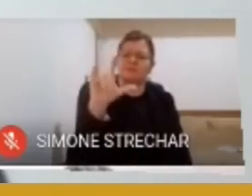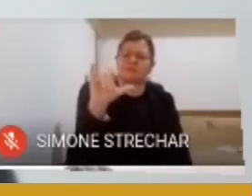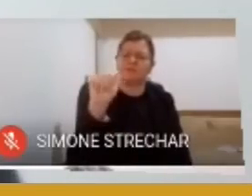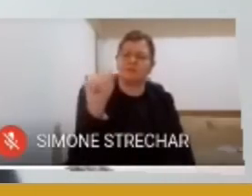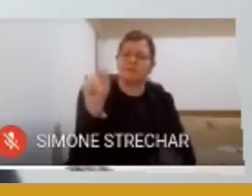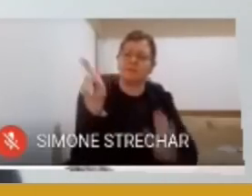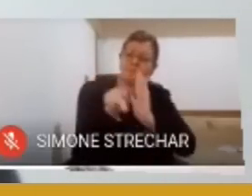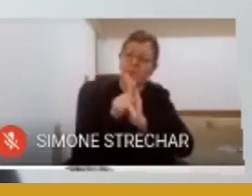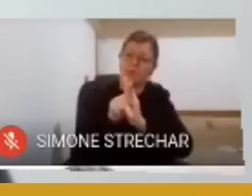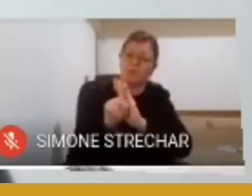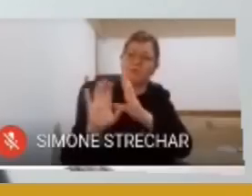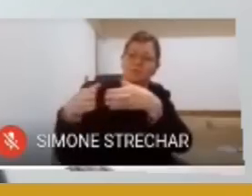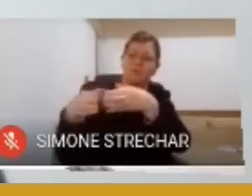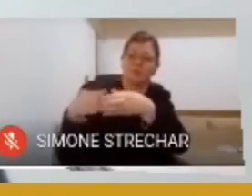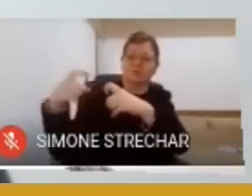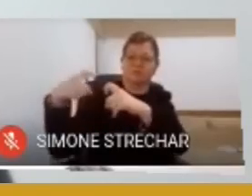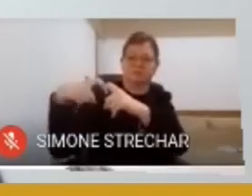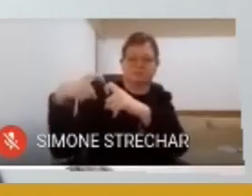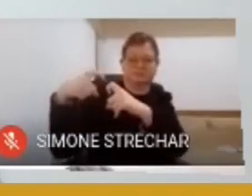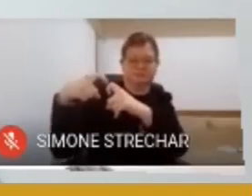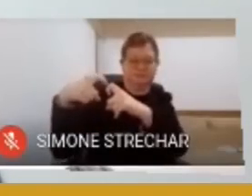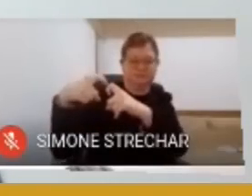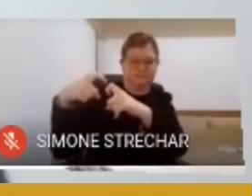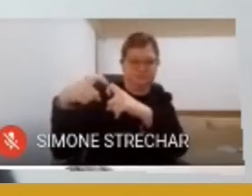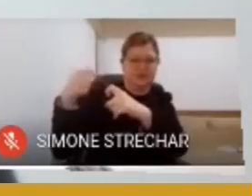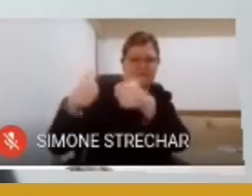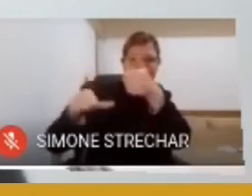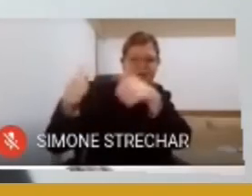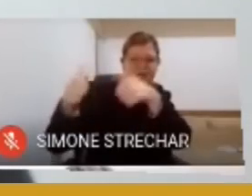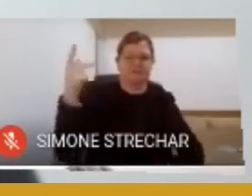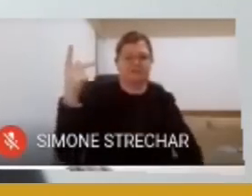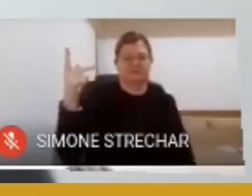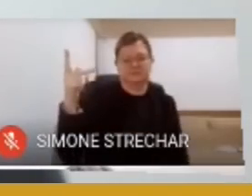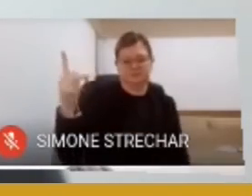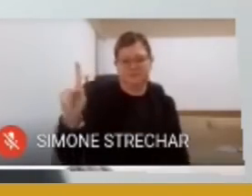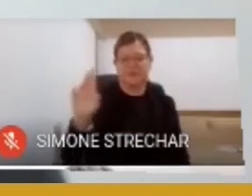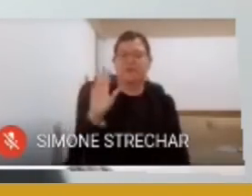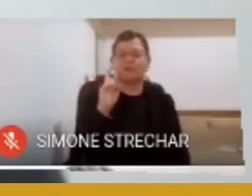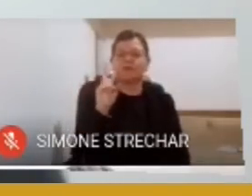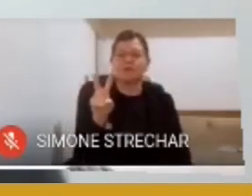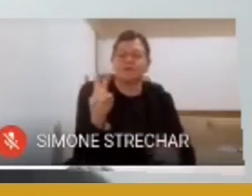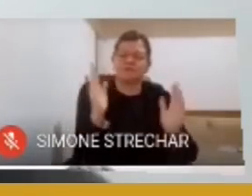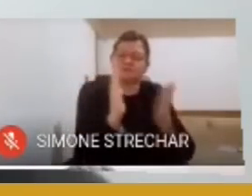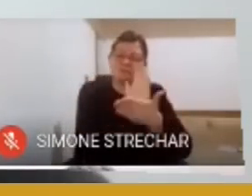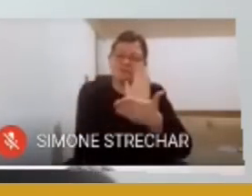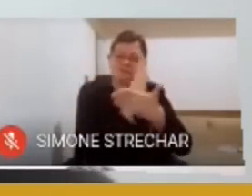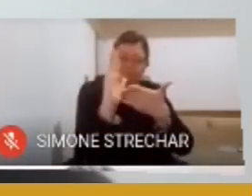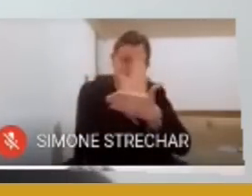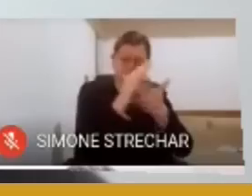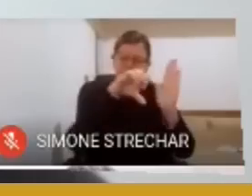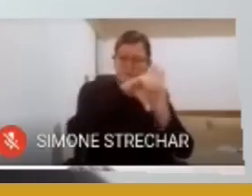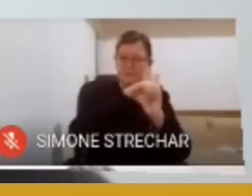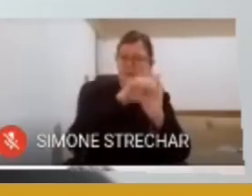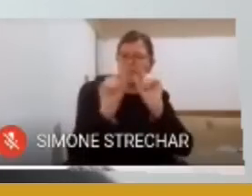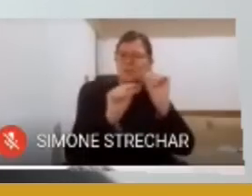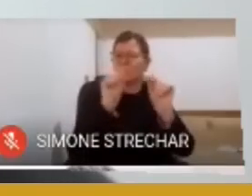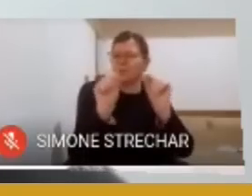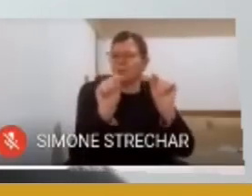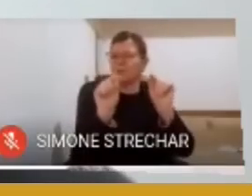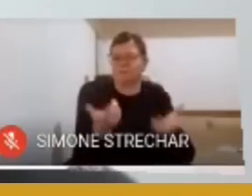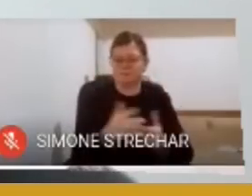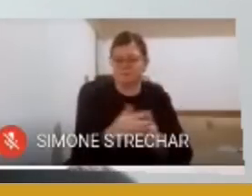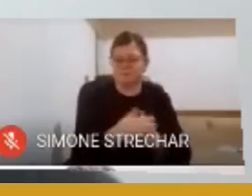de crimes, para a gente ter essa ideia, certo? E aí, tem um espaço no Código Penal